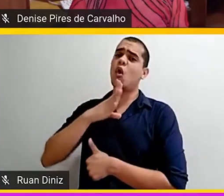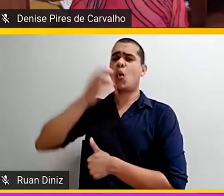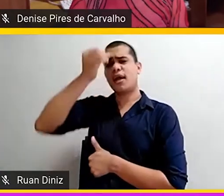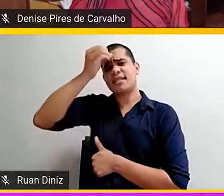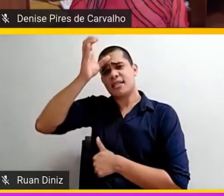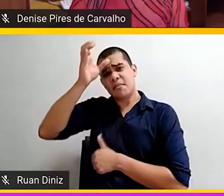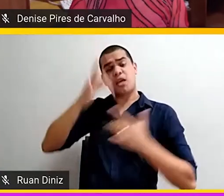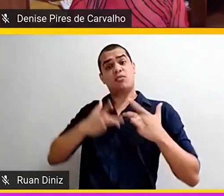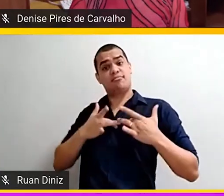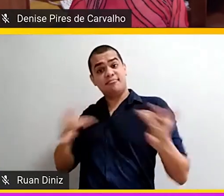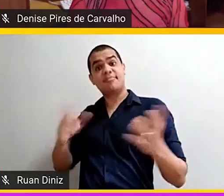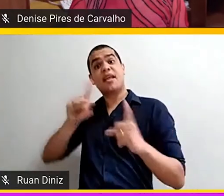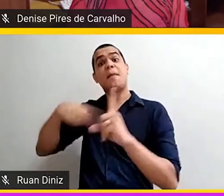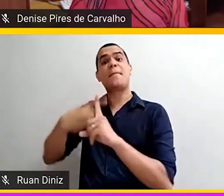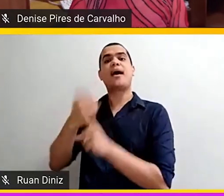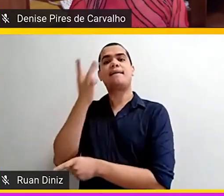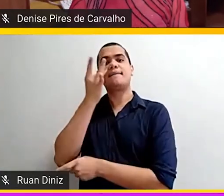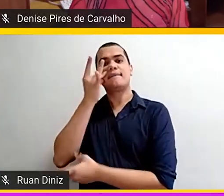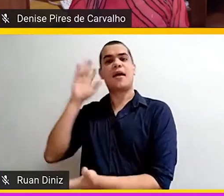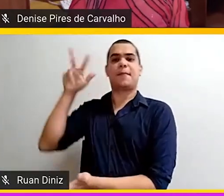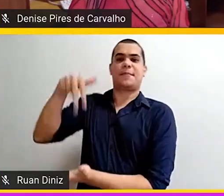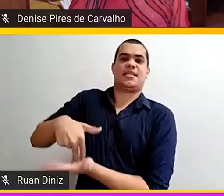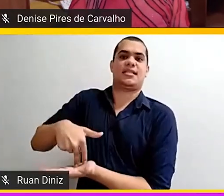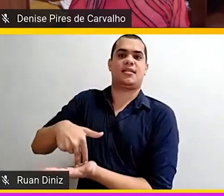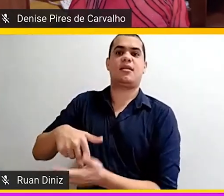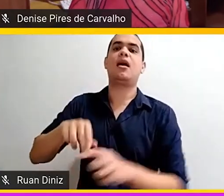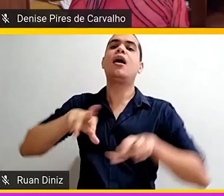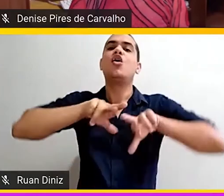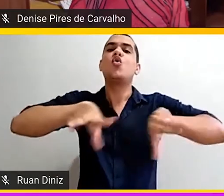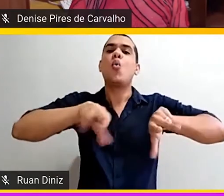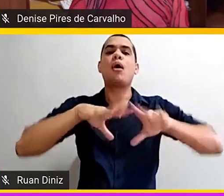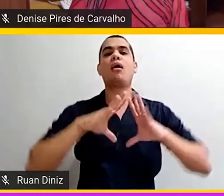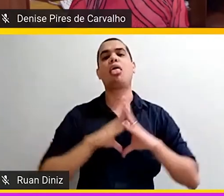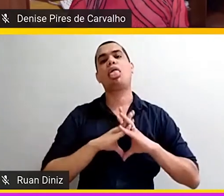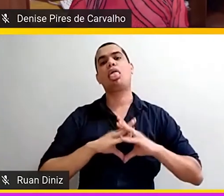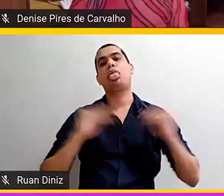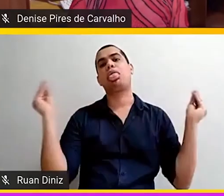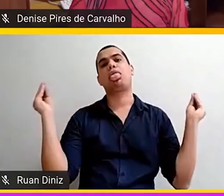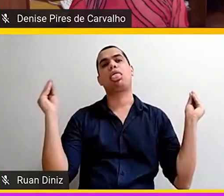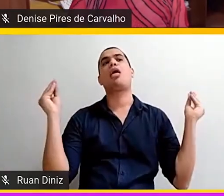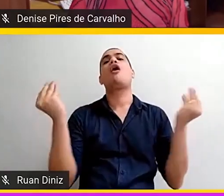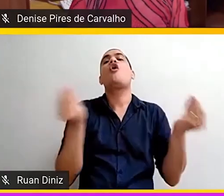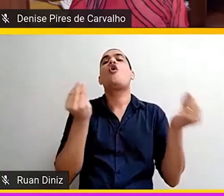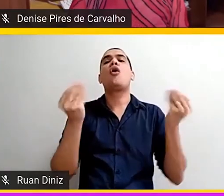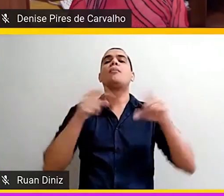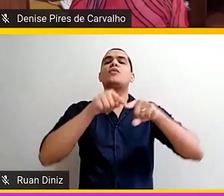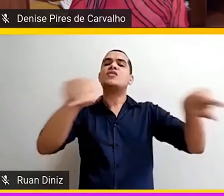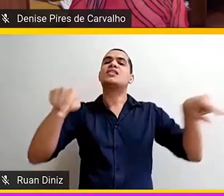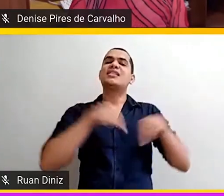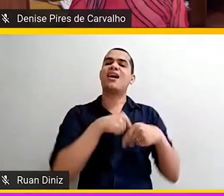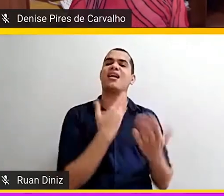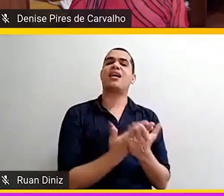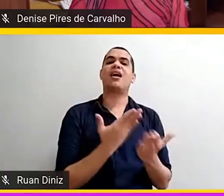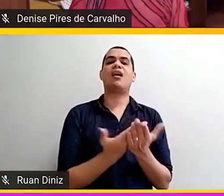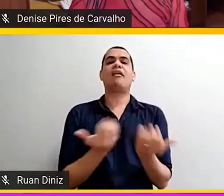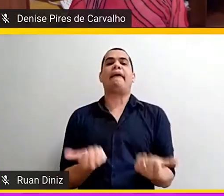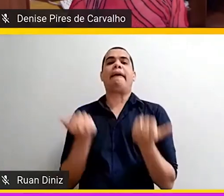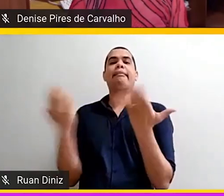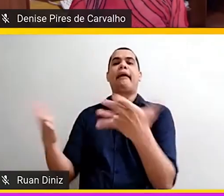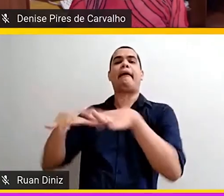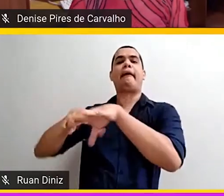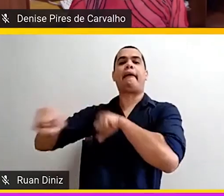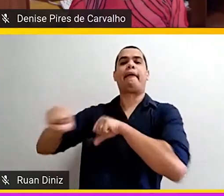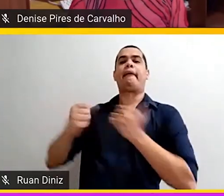somos presença. Nós não somos uma soma de salas de aula que oferece diplomas. Nós não somos também uma